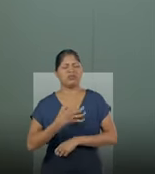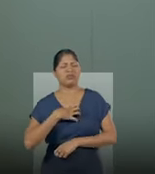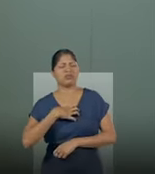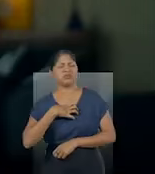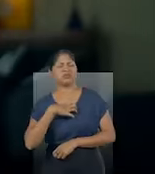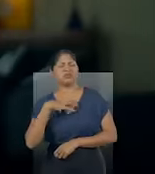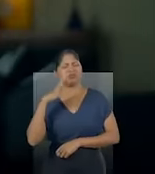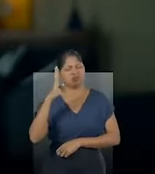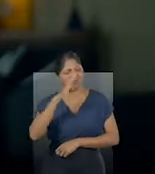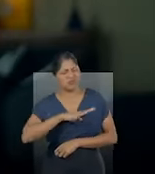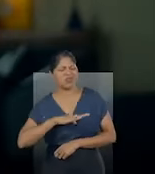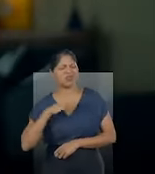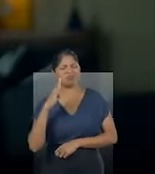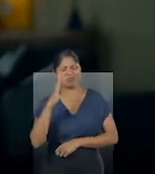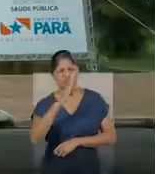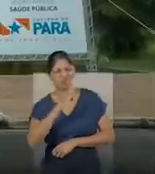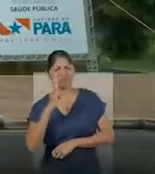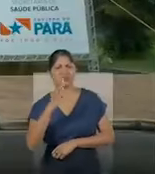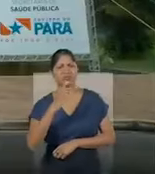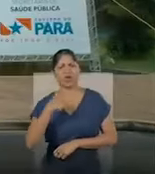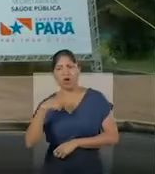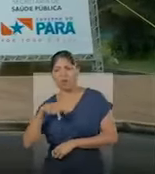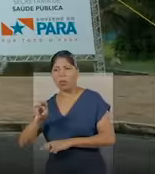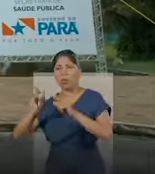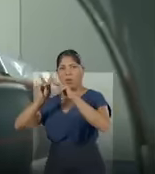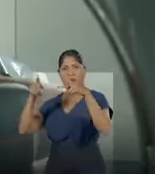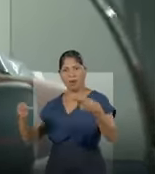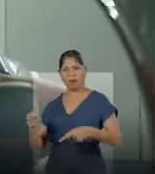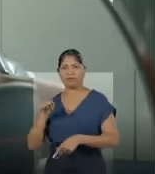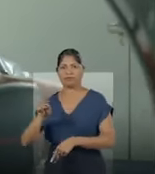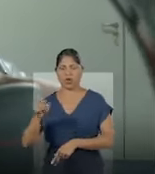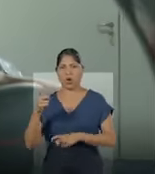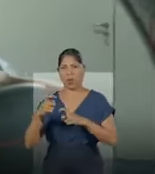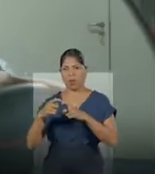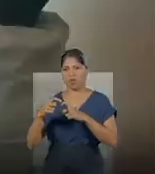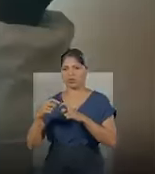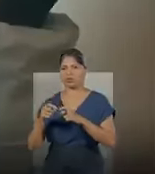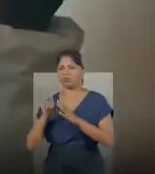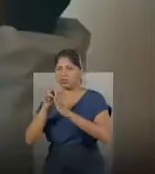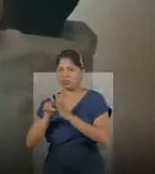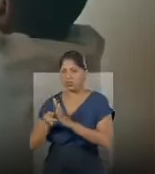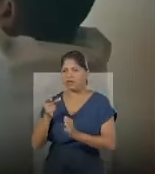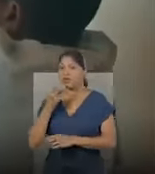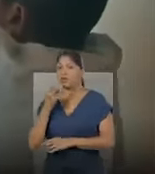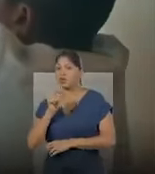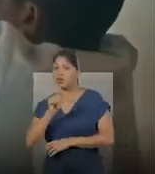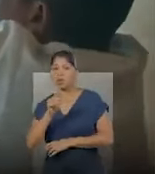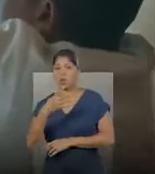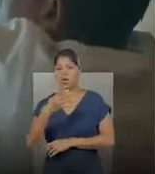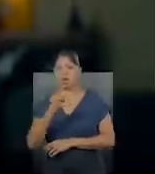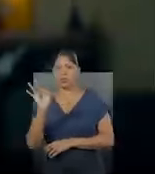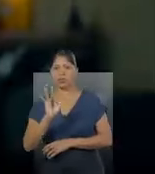mal de febre. Bora fazer o seguinte, bora pro hangar. O médico com a toma na mão e falou assim, olha, tá com 40% do